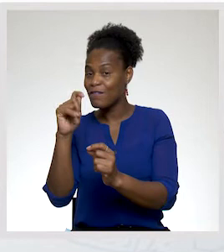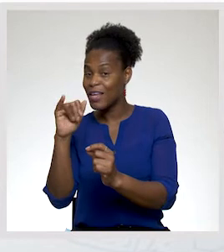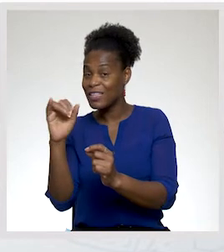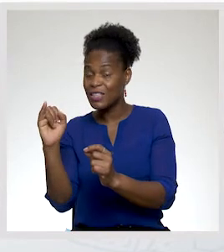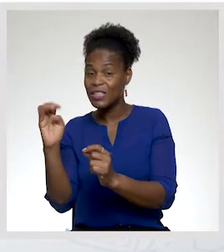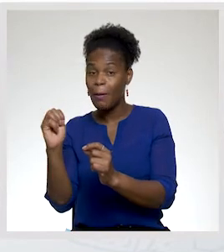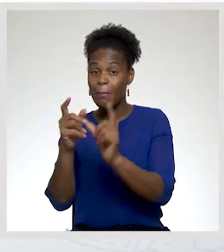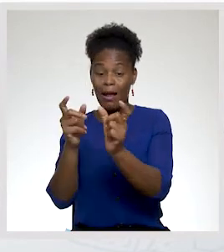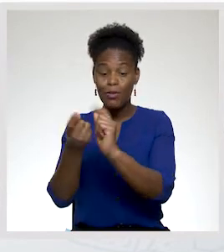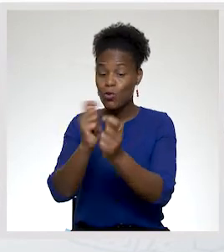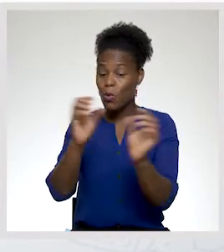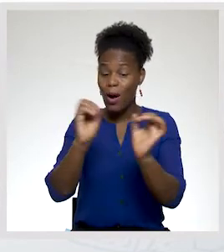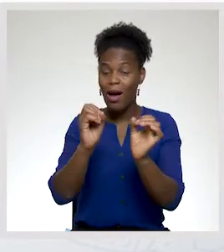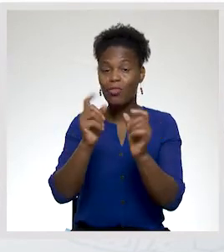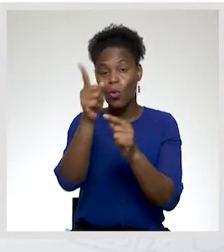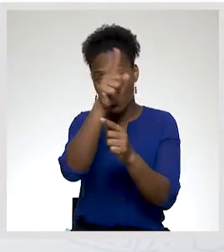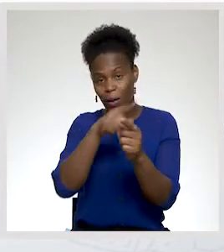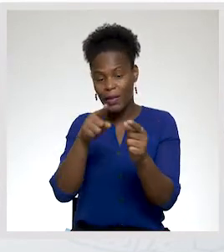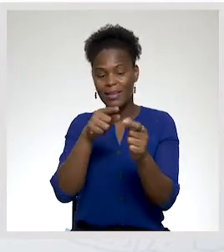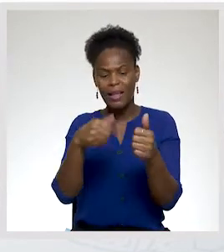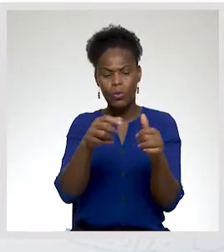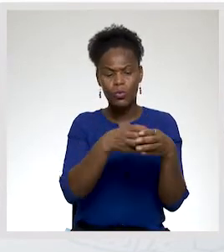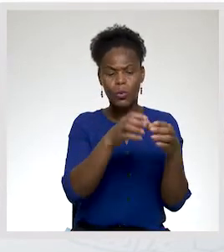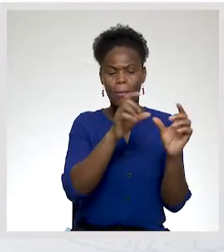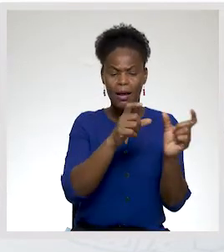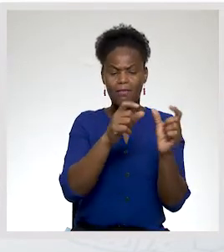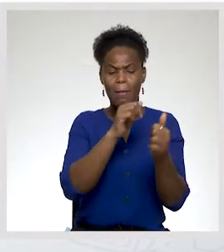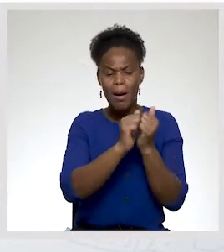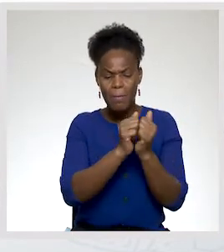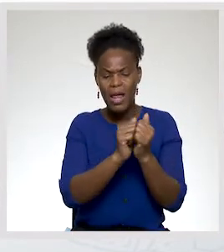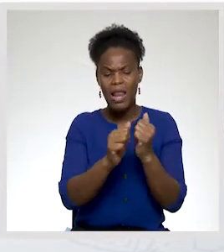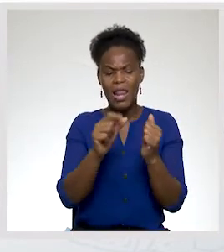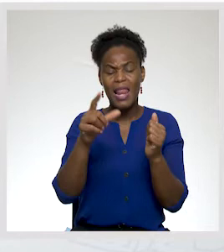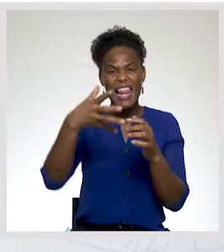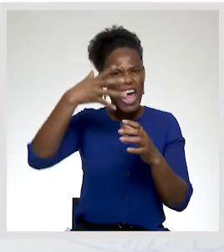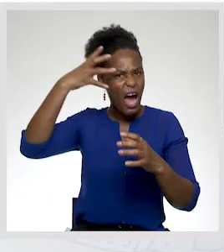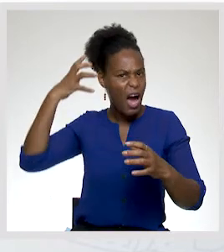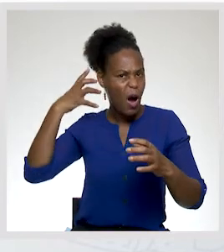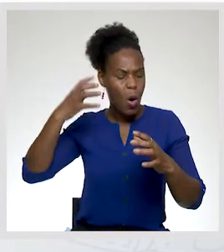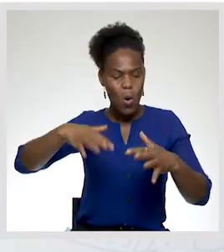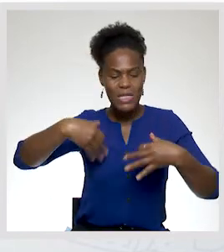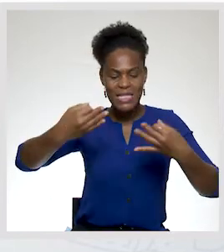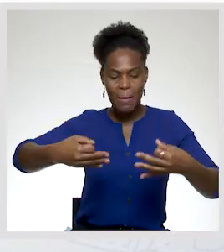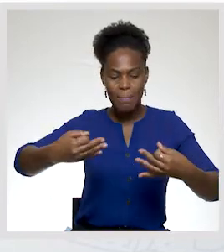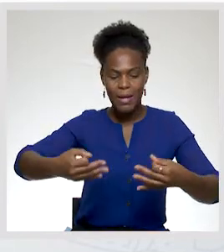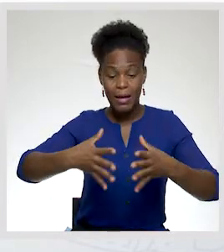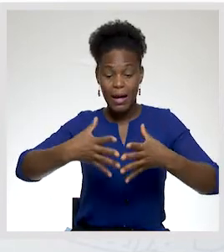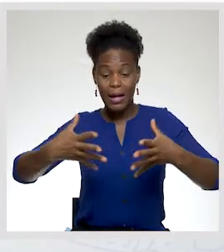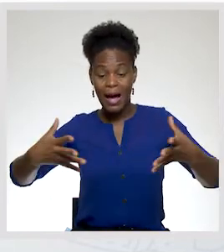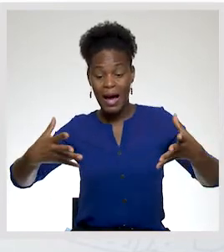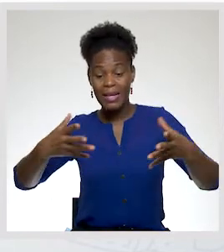palavras. Papel, leão, sempre, grande, e,